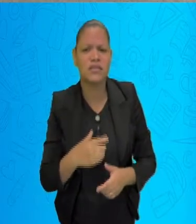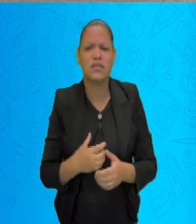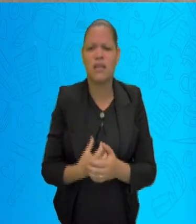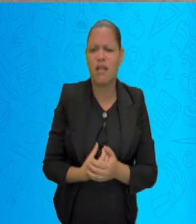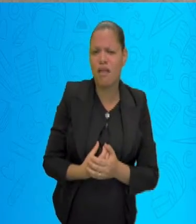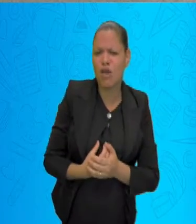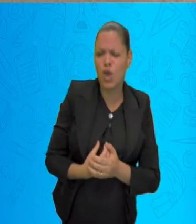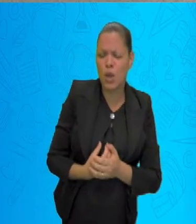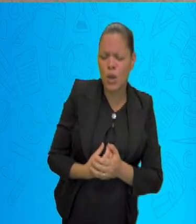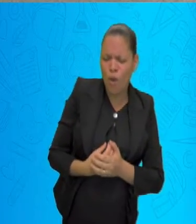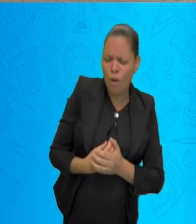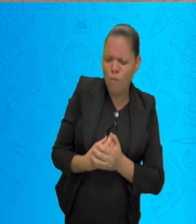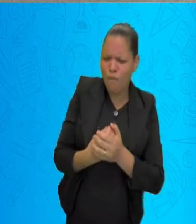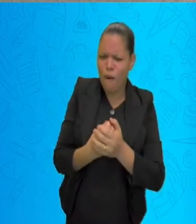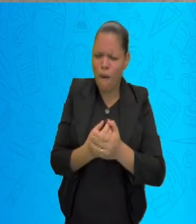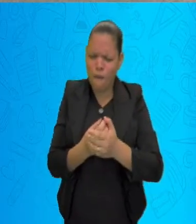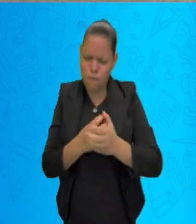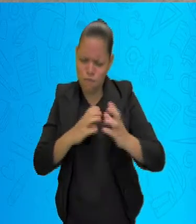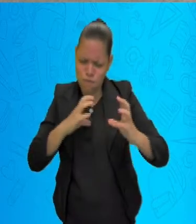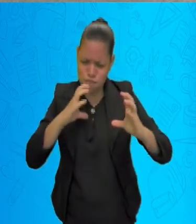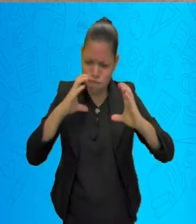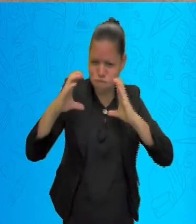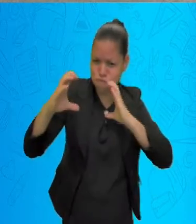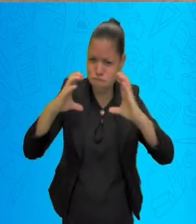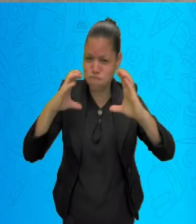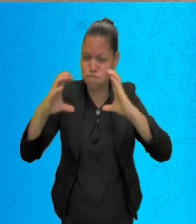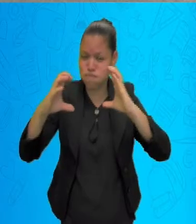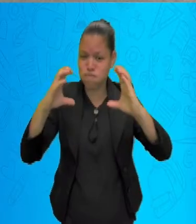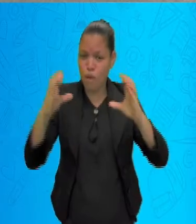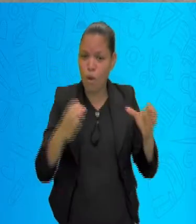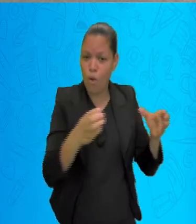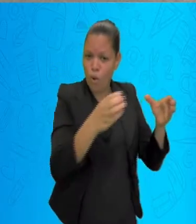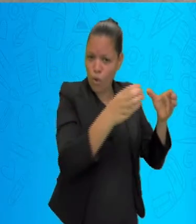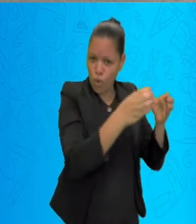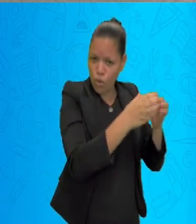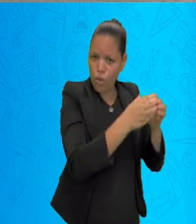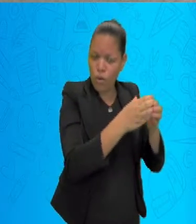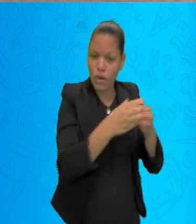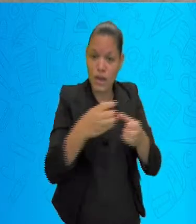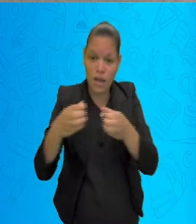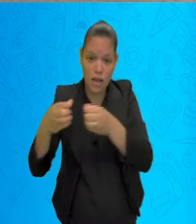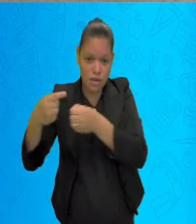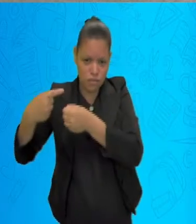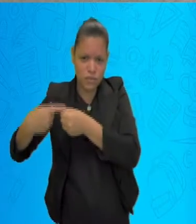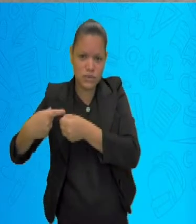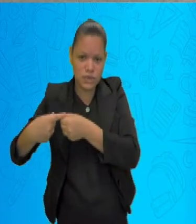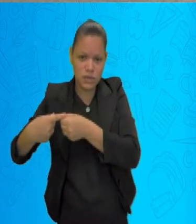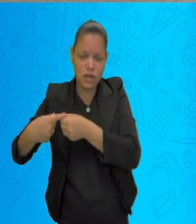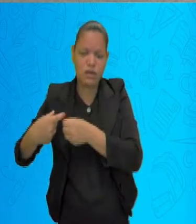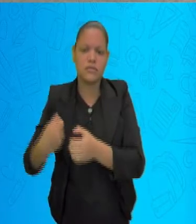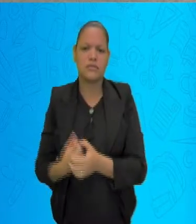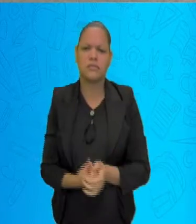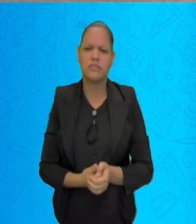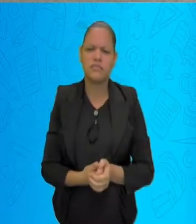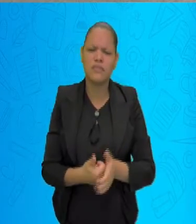guerra entre colônia e metrópole. A primeira recebeu o apoio da